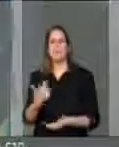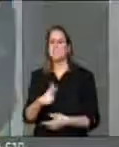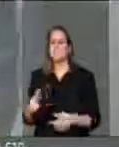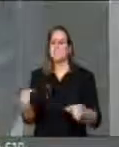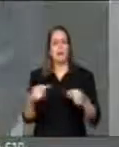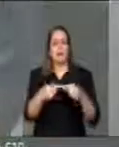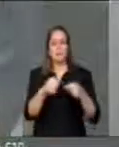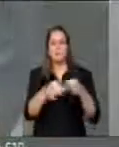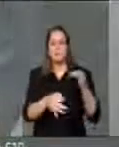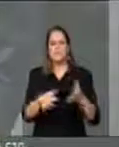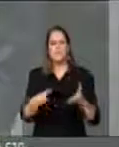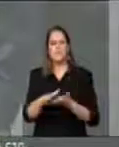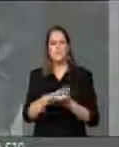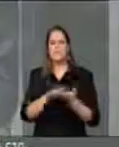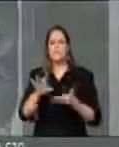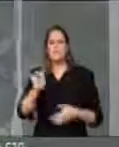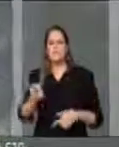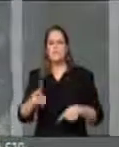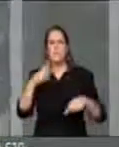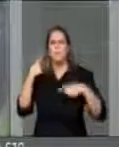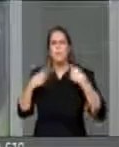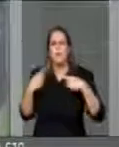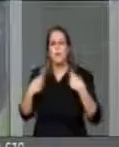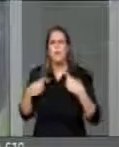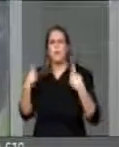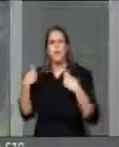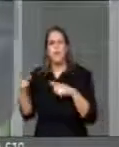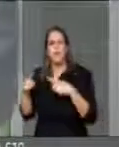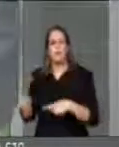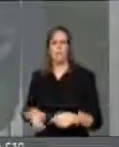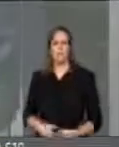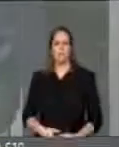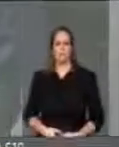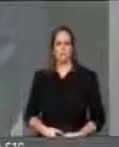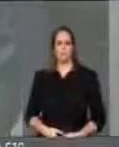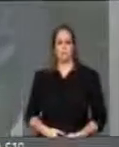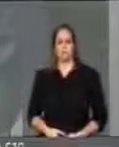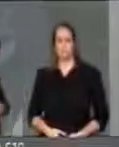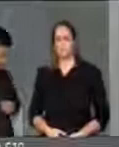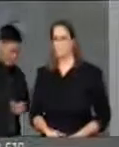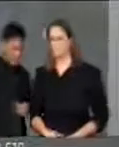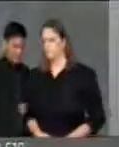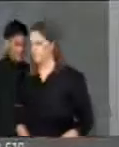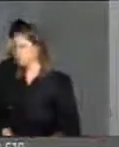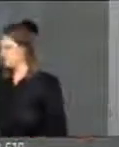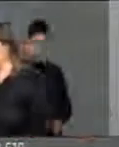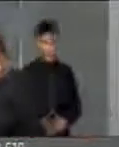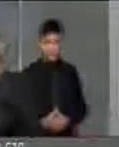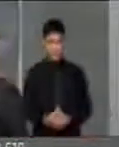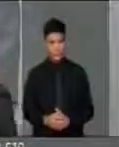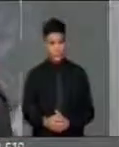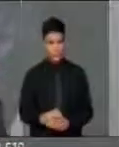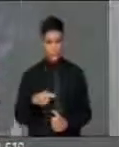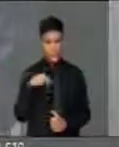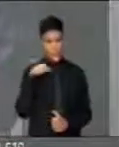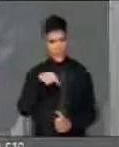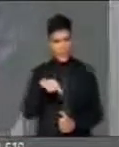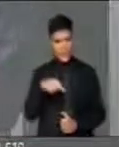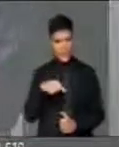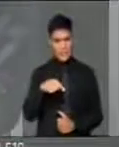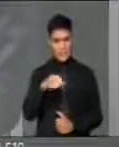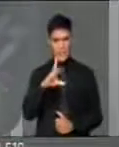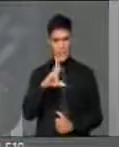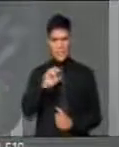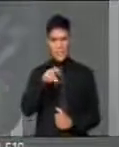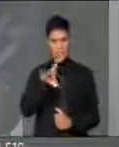real. Era apenas luta política. Nesse processo que agora analisamos, esses crimes estão muito bem